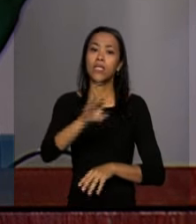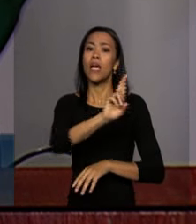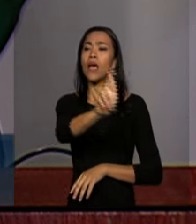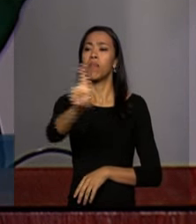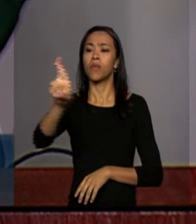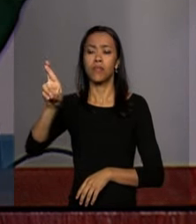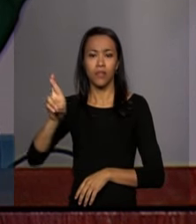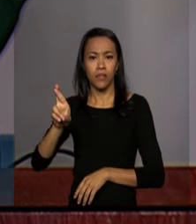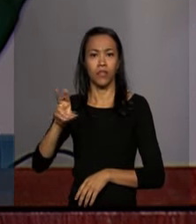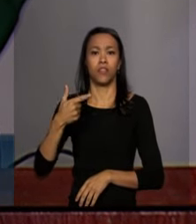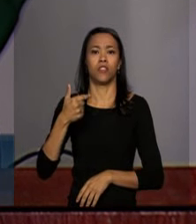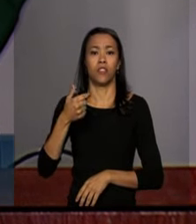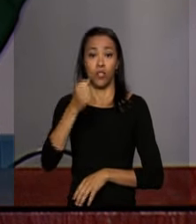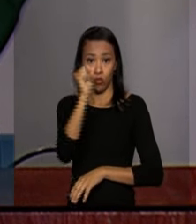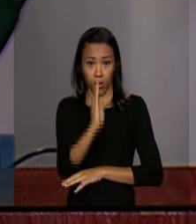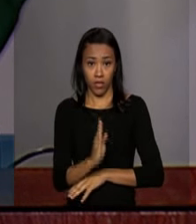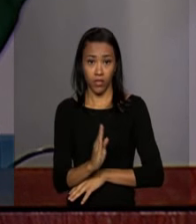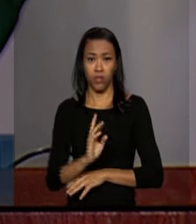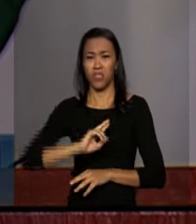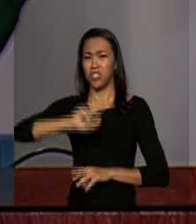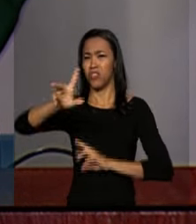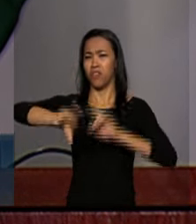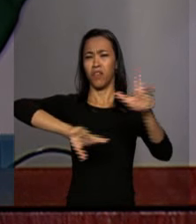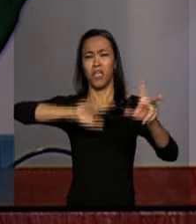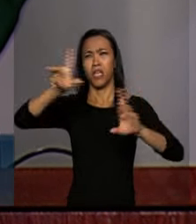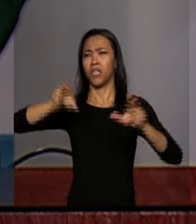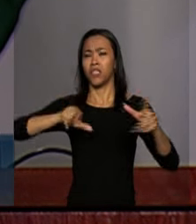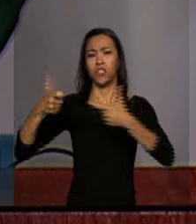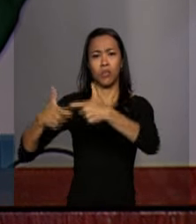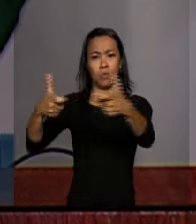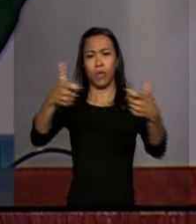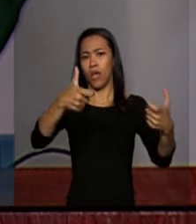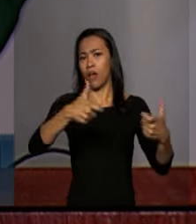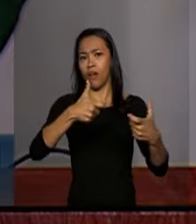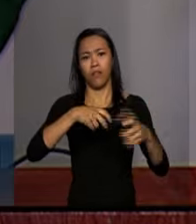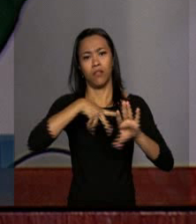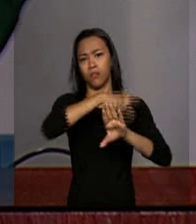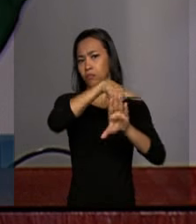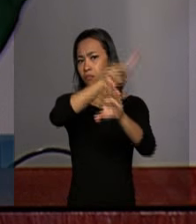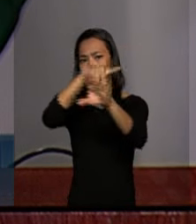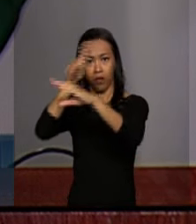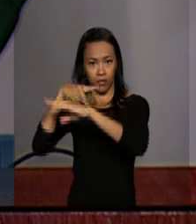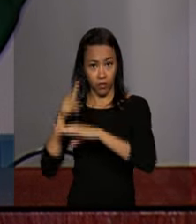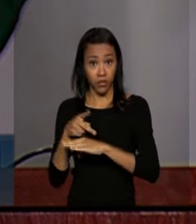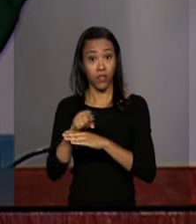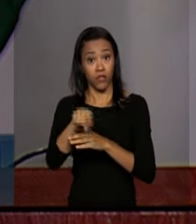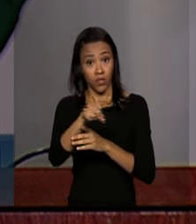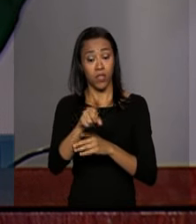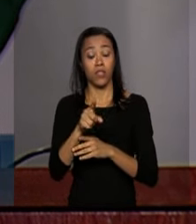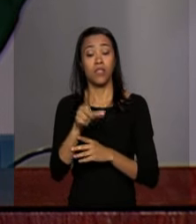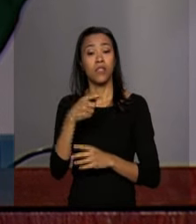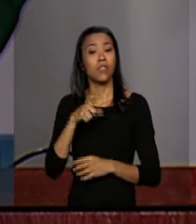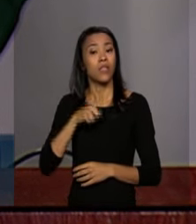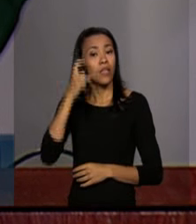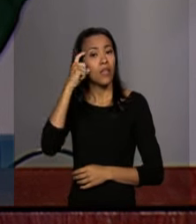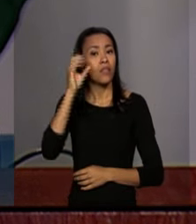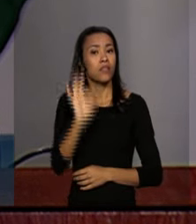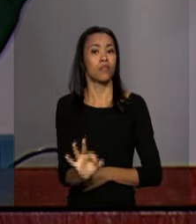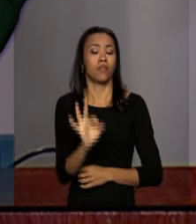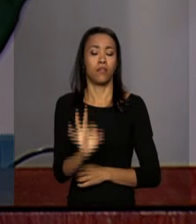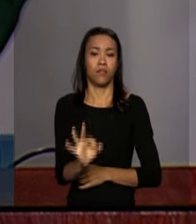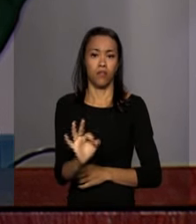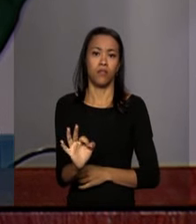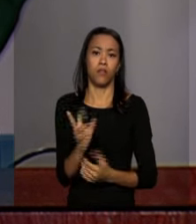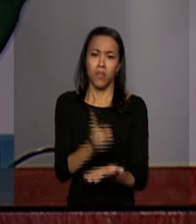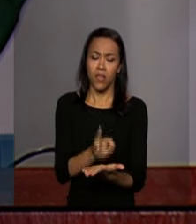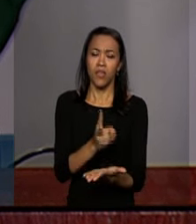nas mais diferentes, por vezes distantes, destinações onde o país está presente, terão sempre a certeza, mesmo nas